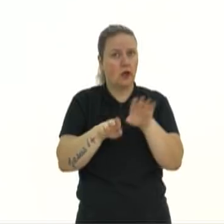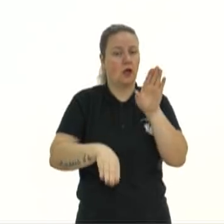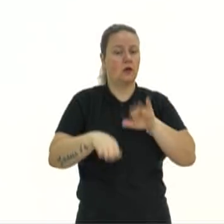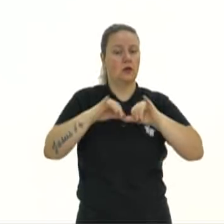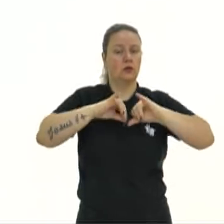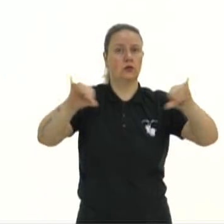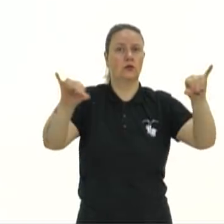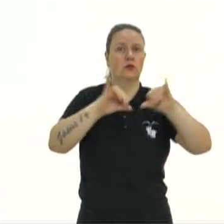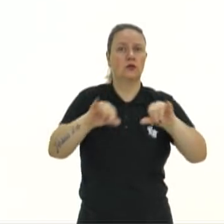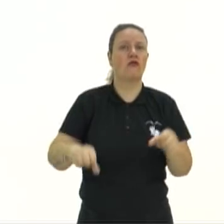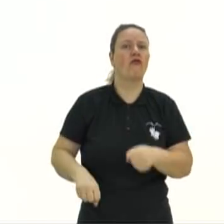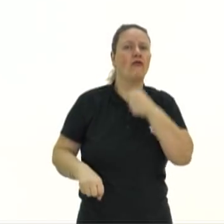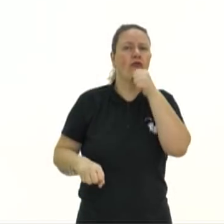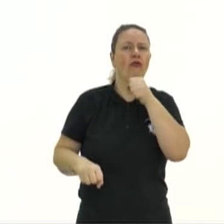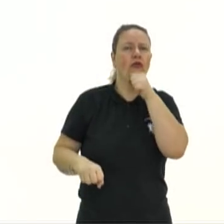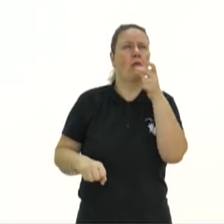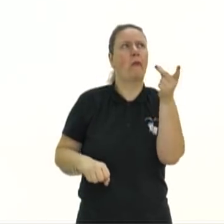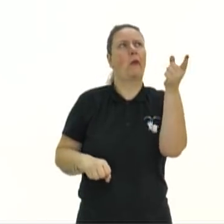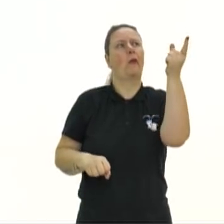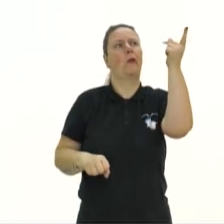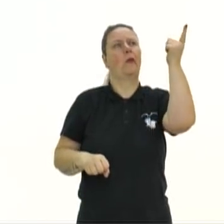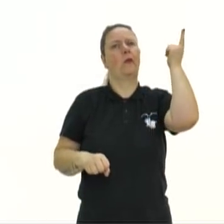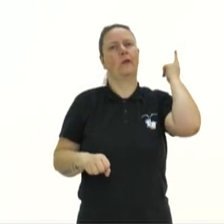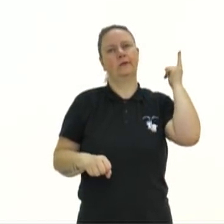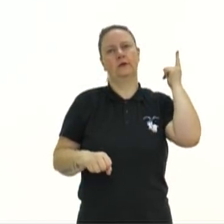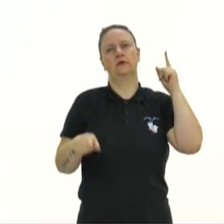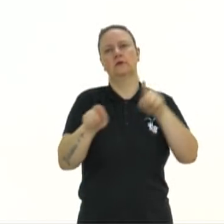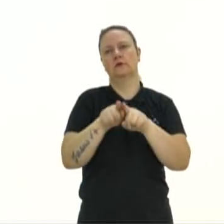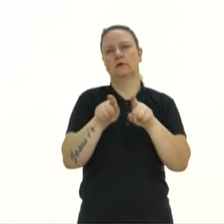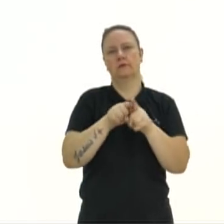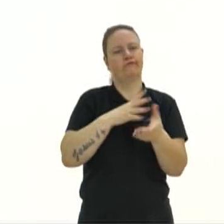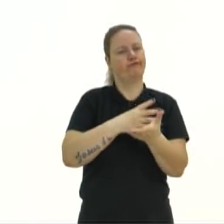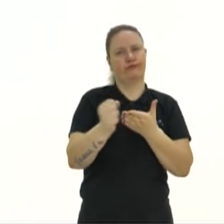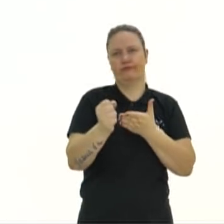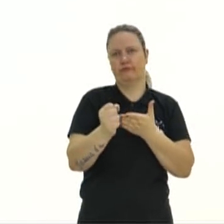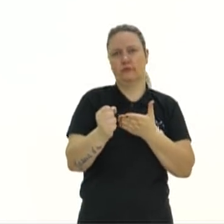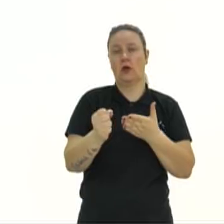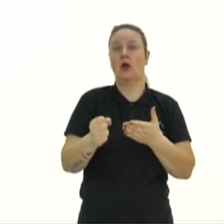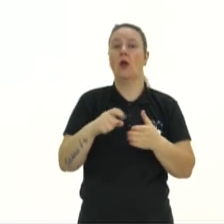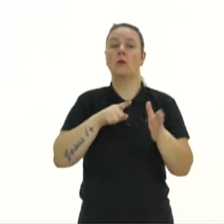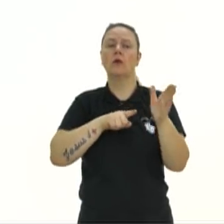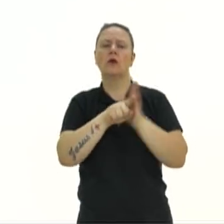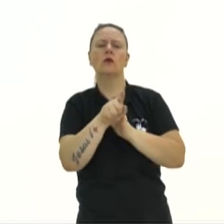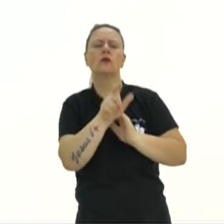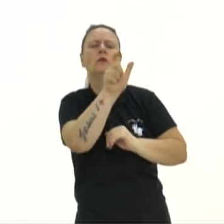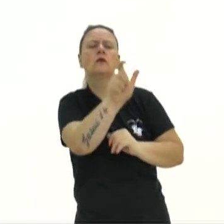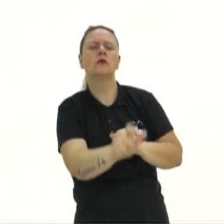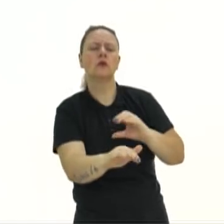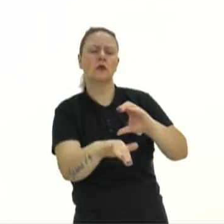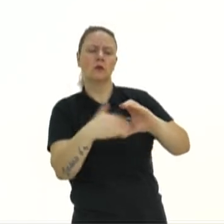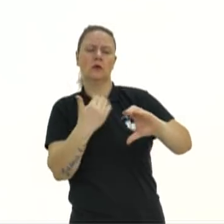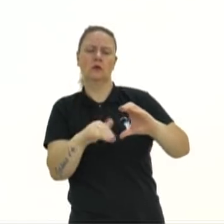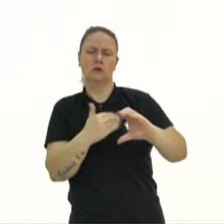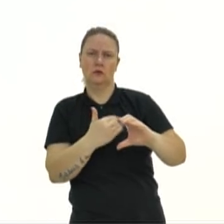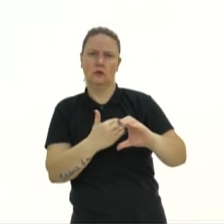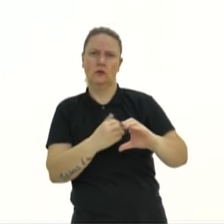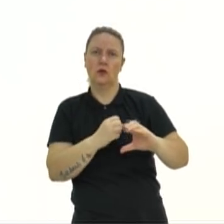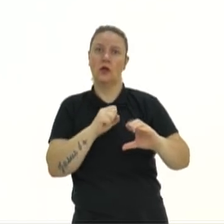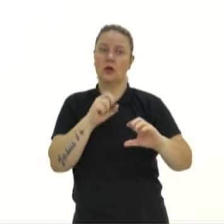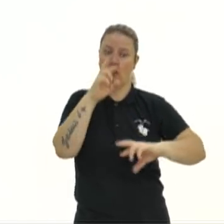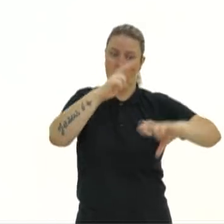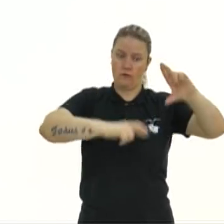desinformação. Pergunte para quem te mandou a notícia e de quem recebeu e se conseguiu verificar a